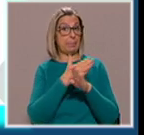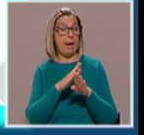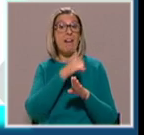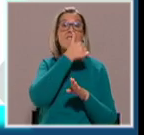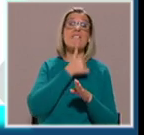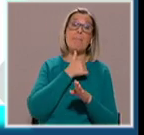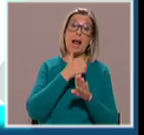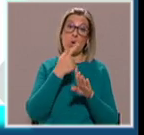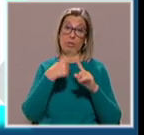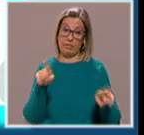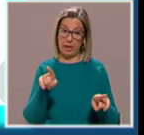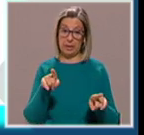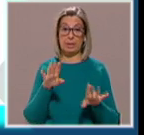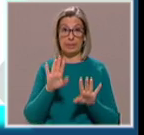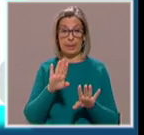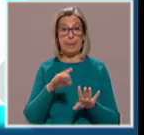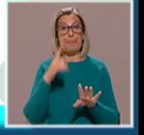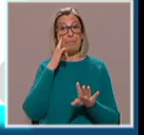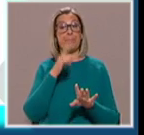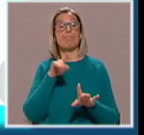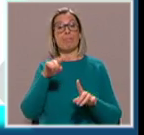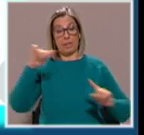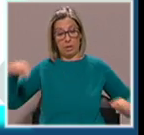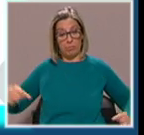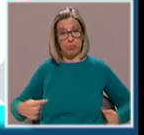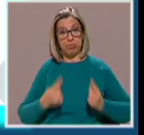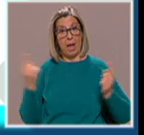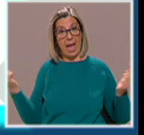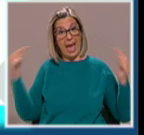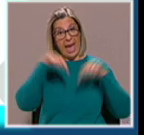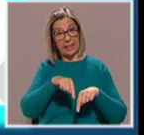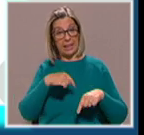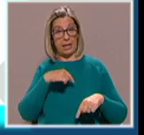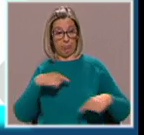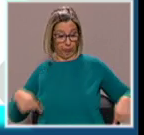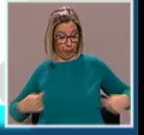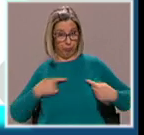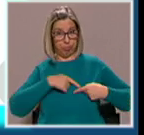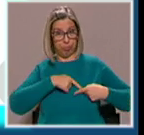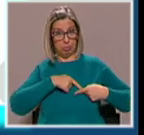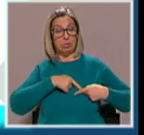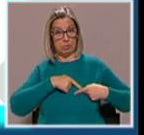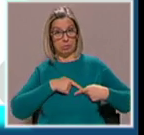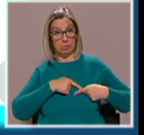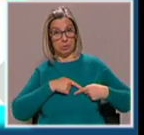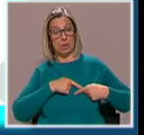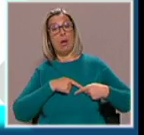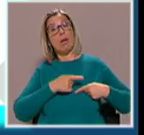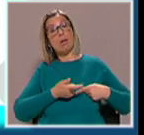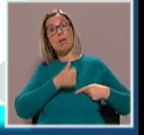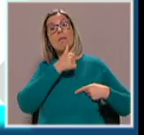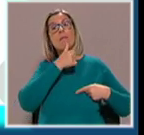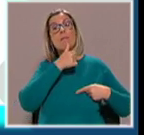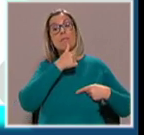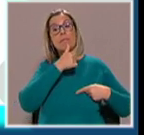no sentido a entrar no coração e temos então o sangue a entrar pelas veias, pelas pulmonares representada a vermelho, pelas